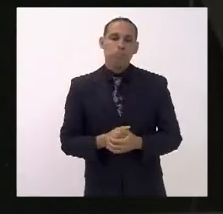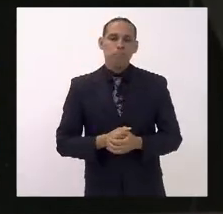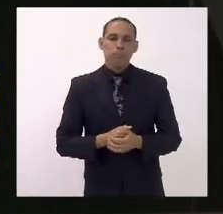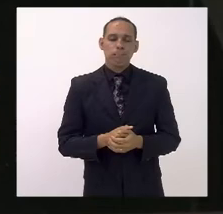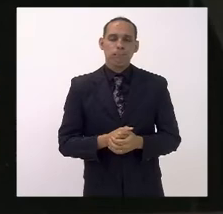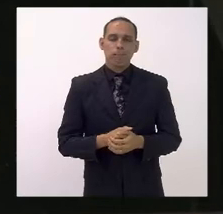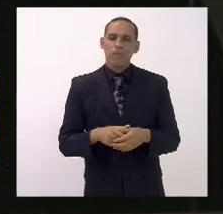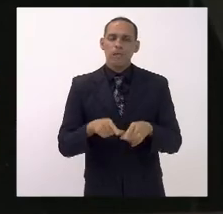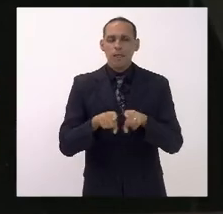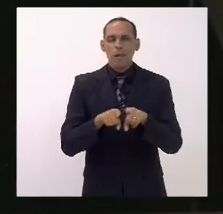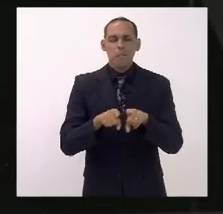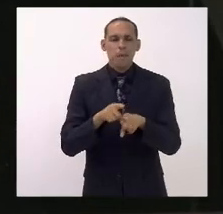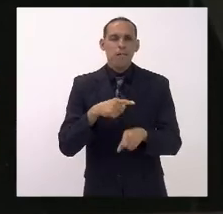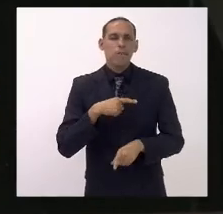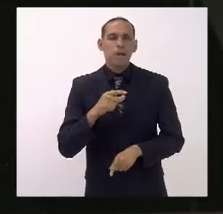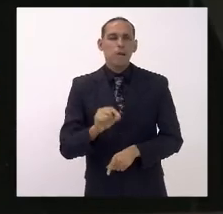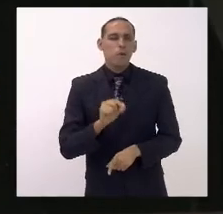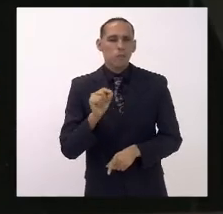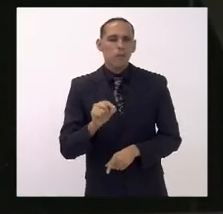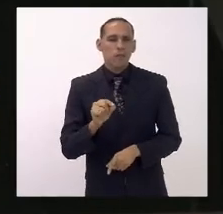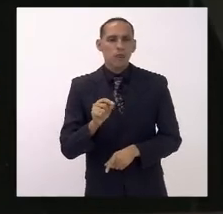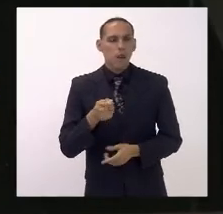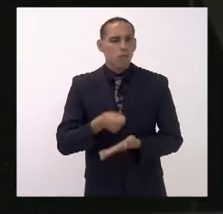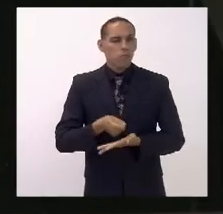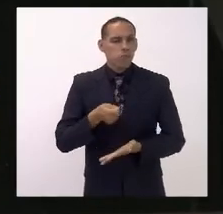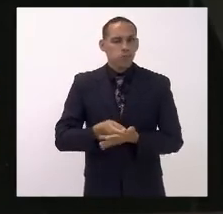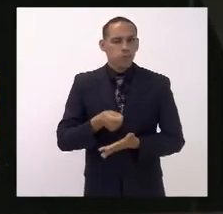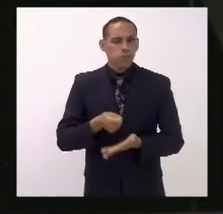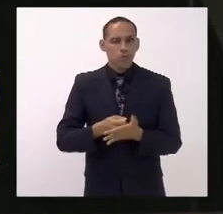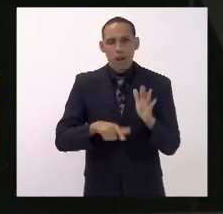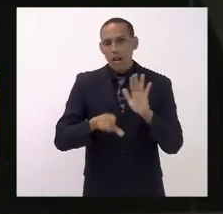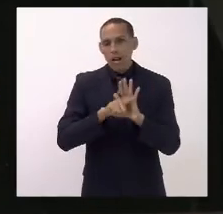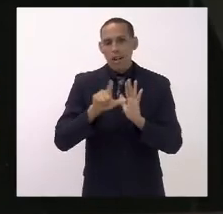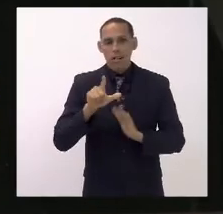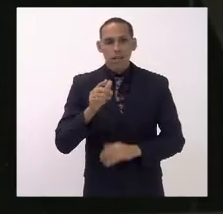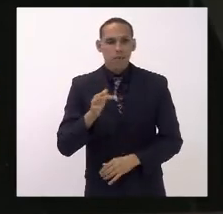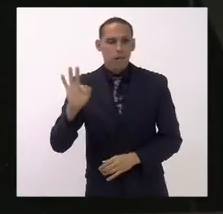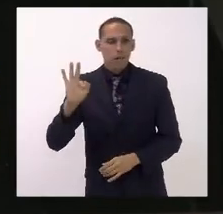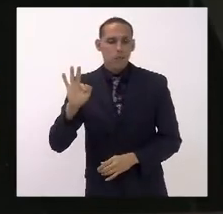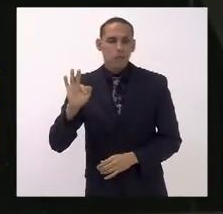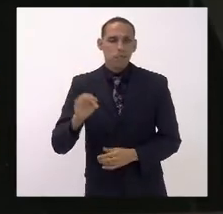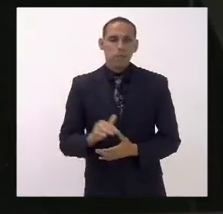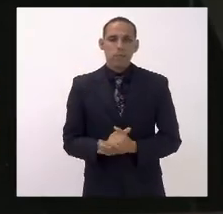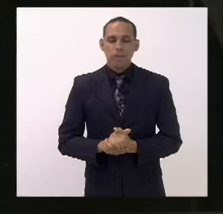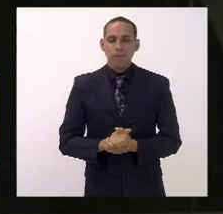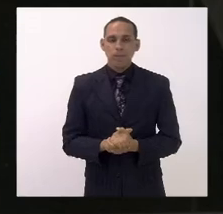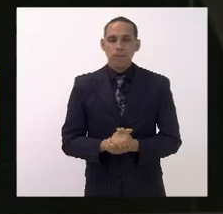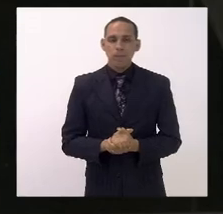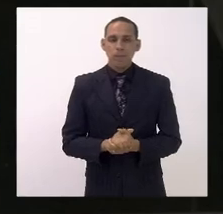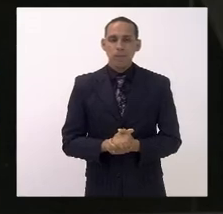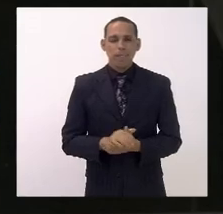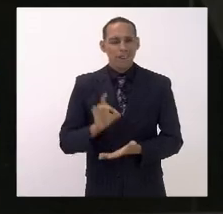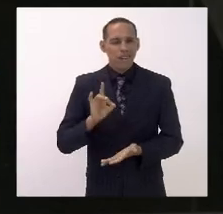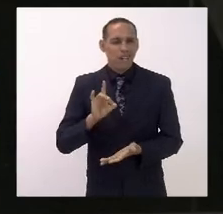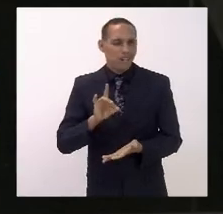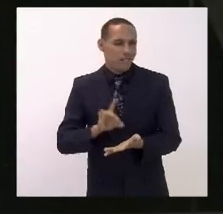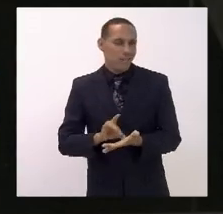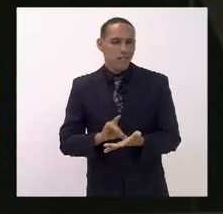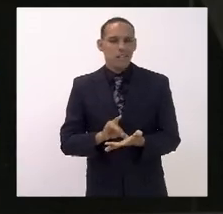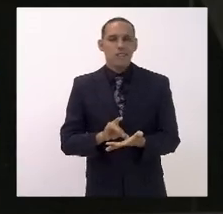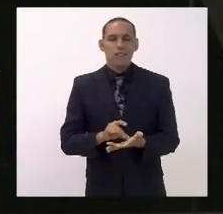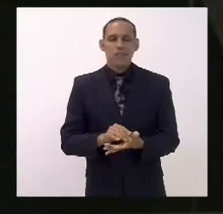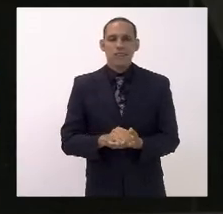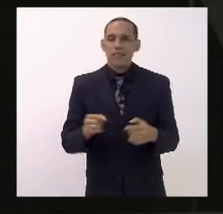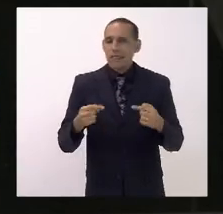nós temos, não é, aqui a obrigação, através dessa lei federal, ela, na verdade, com relação a esse